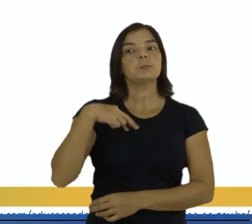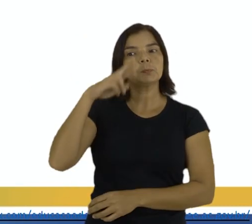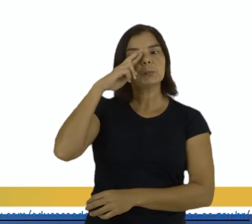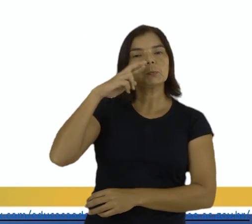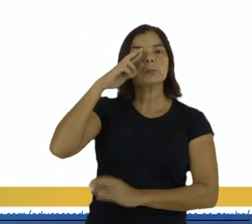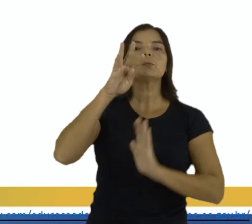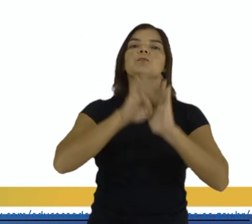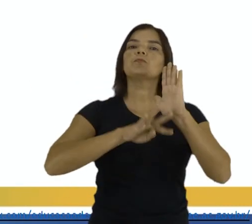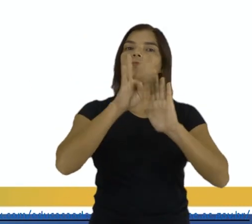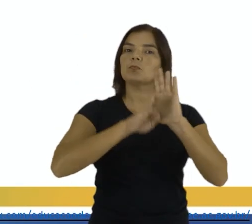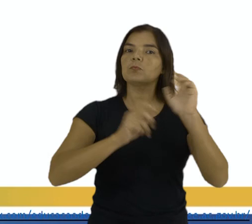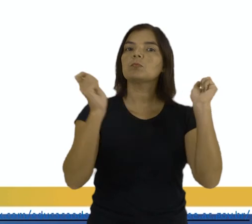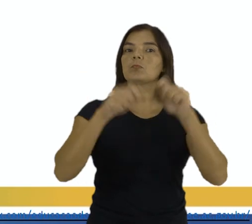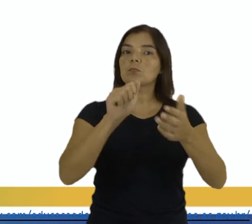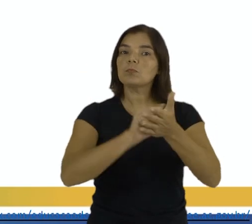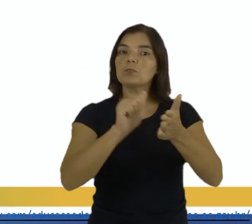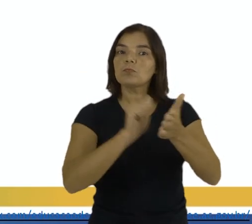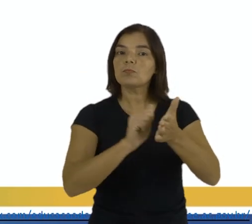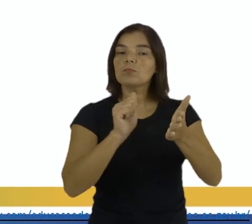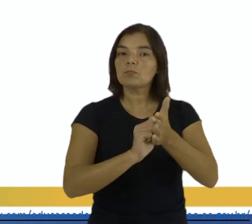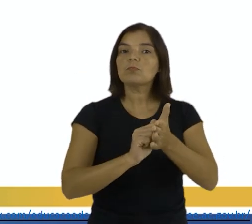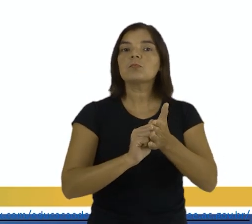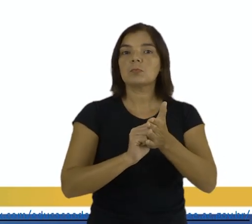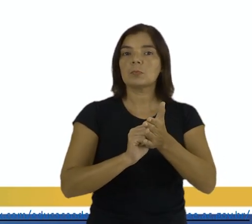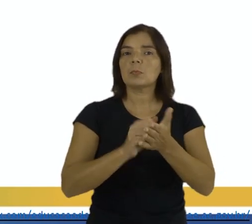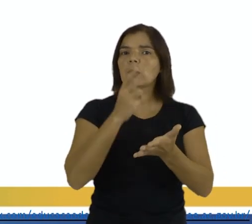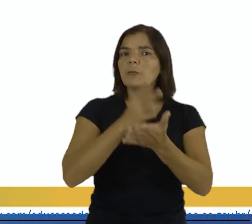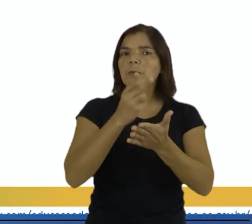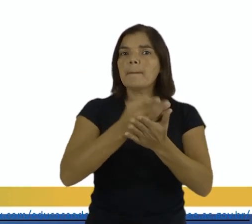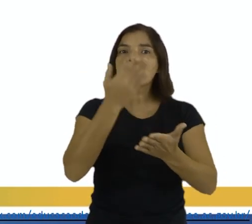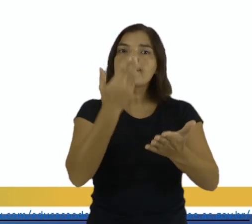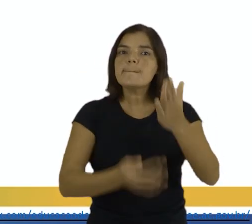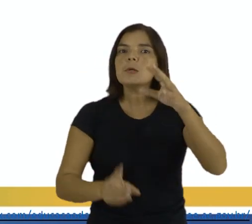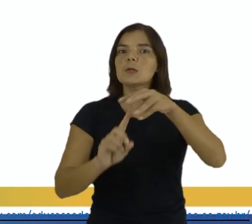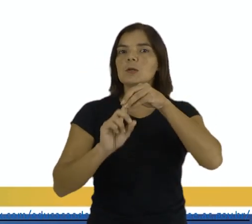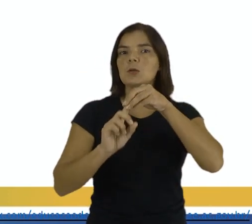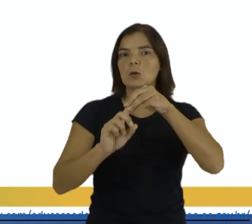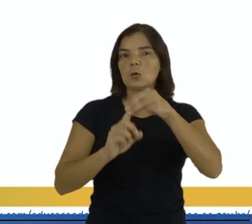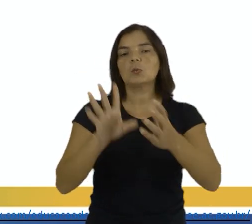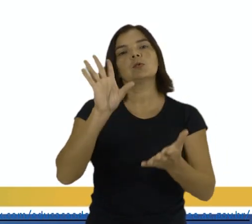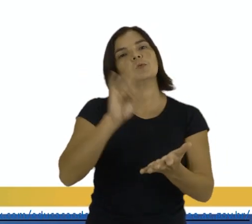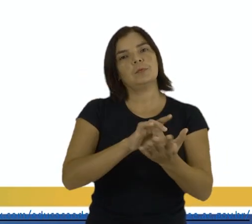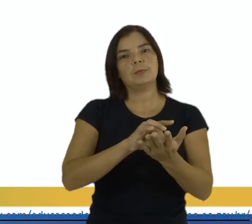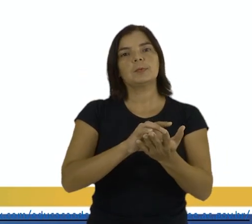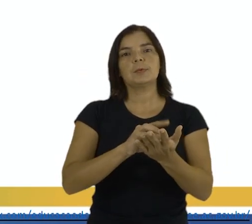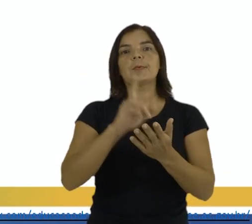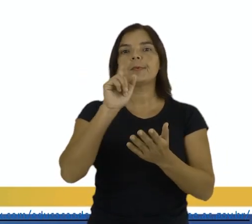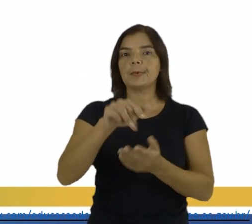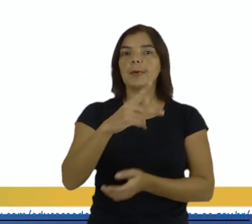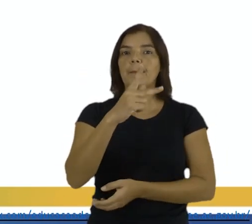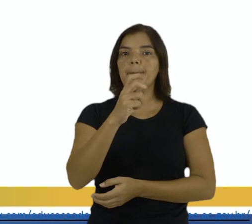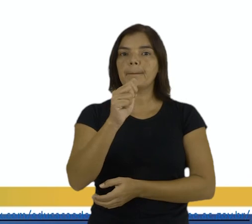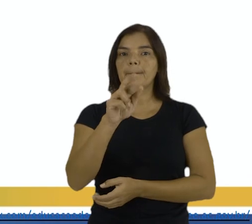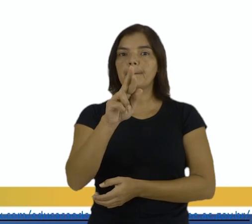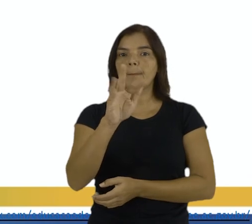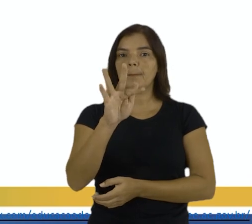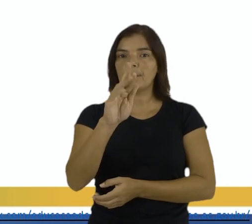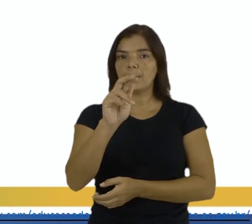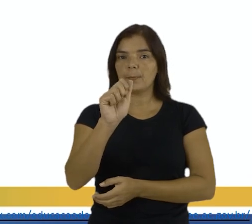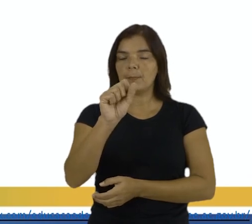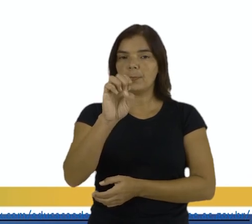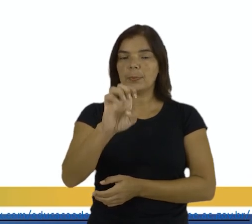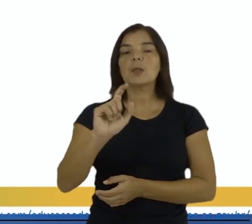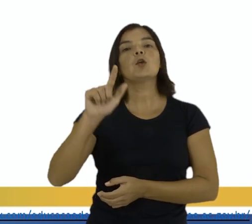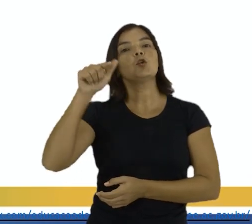Observamos que um texto pode ser reescrito sem perder a sua essência original, que é uma paráfrase, e outros